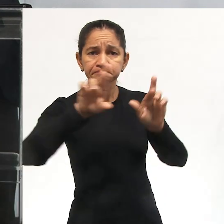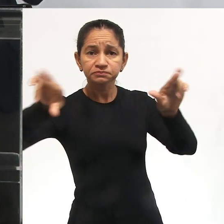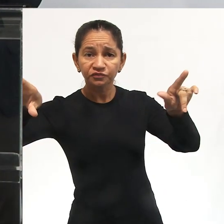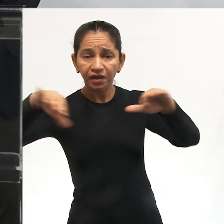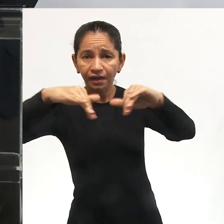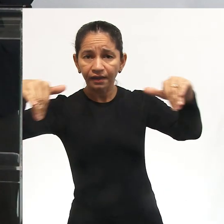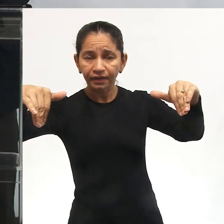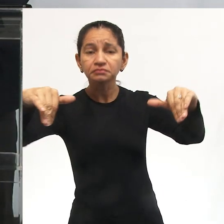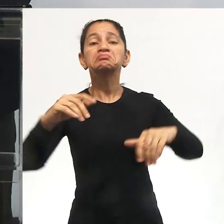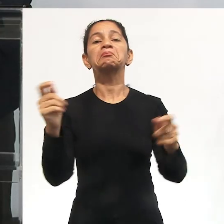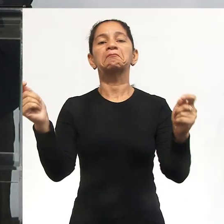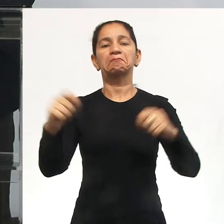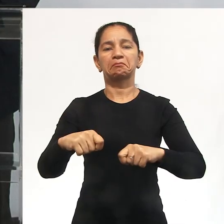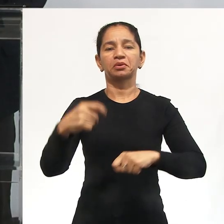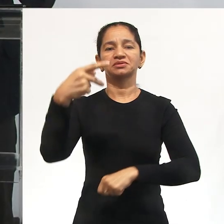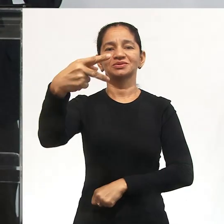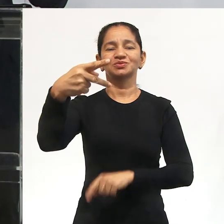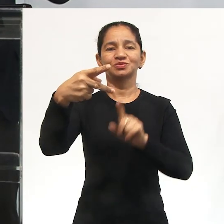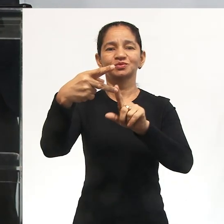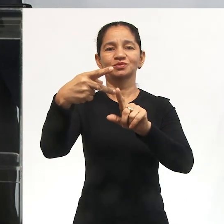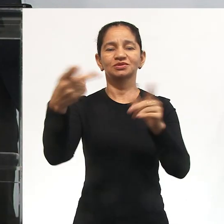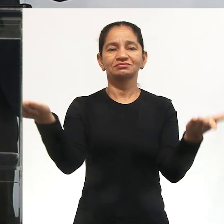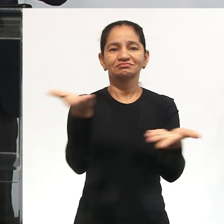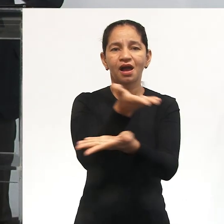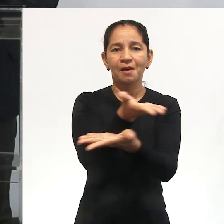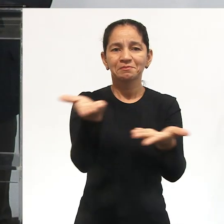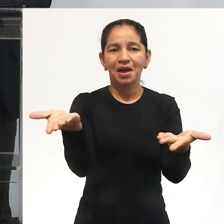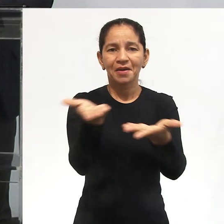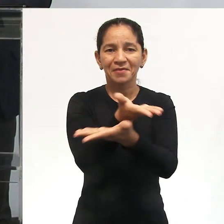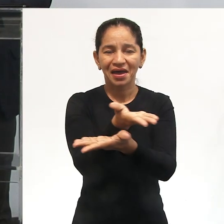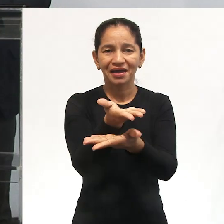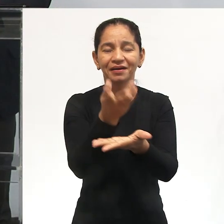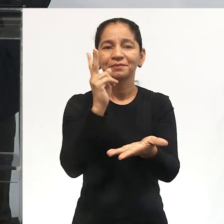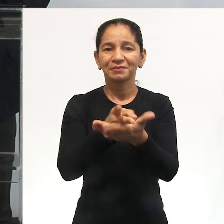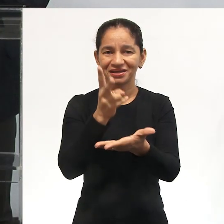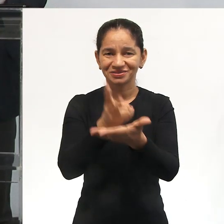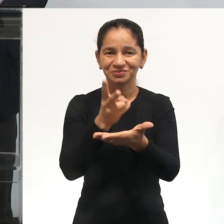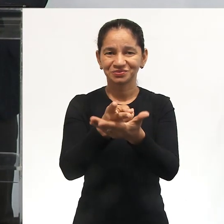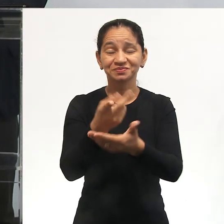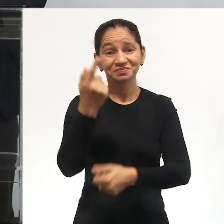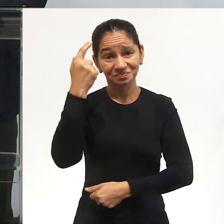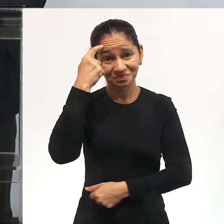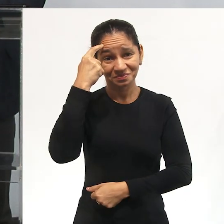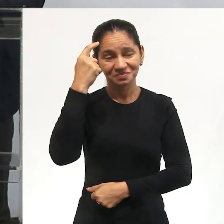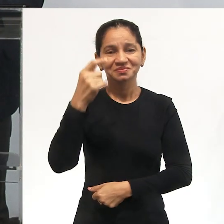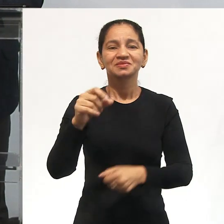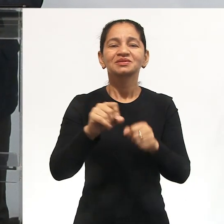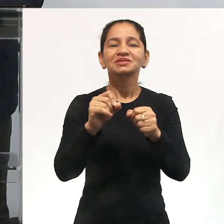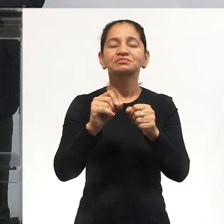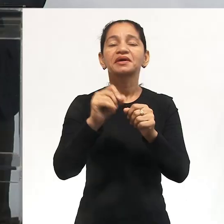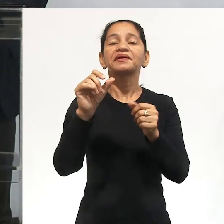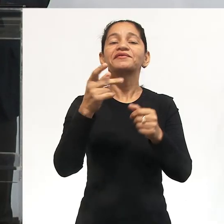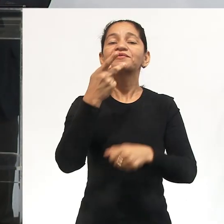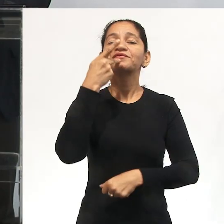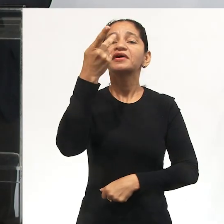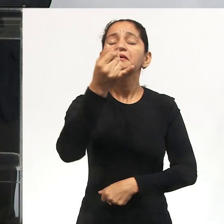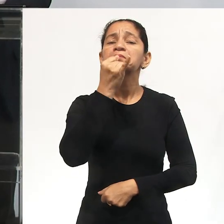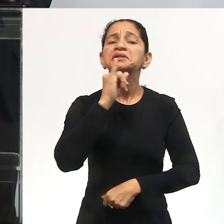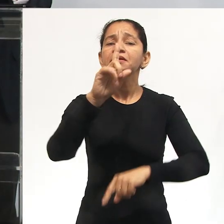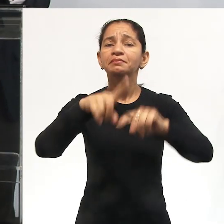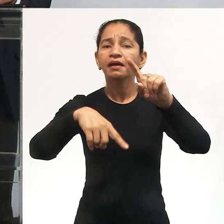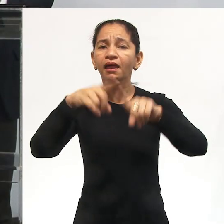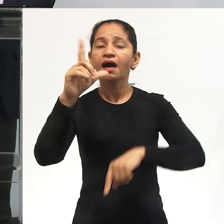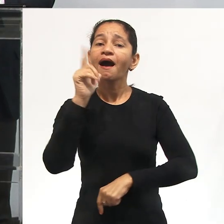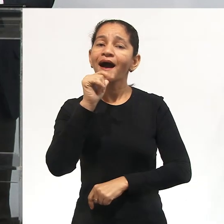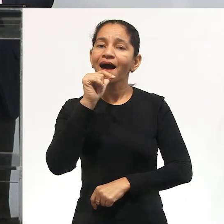é uma segunda possibilidade de compartilhamento daquele objeto. Imagine que nós estamos falando de um